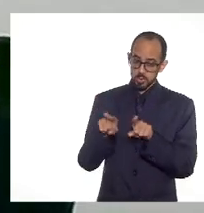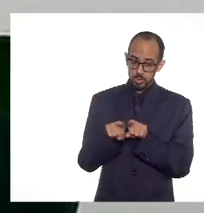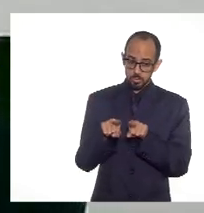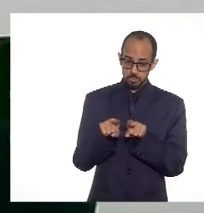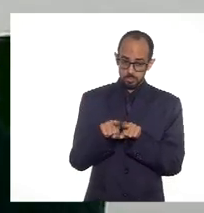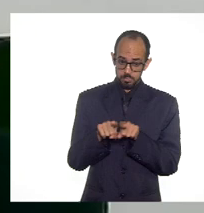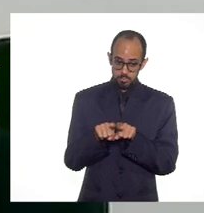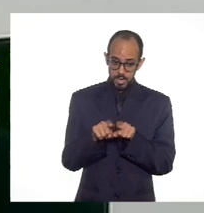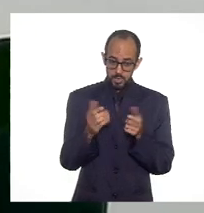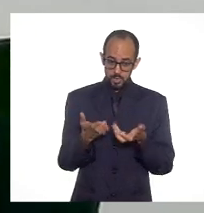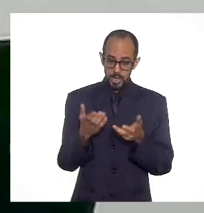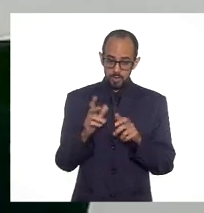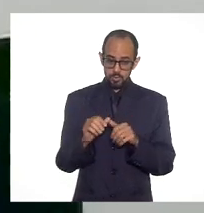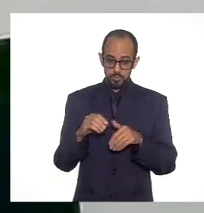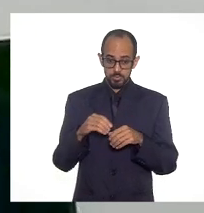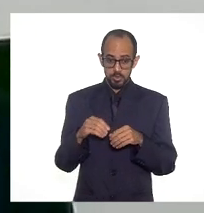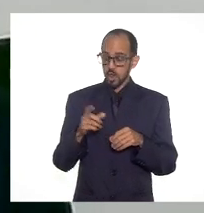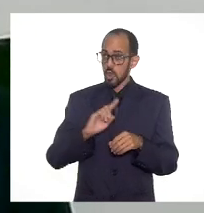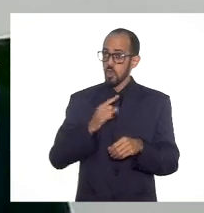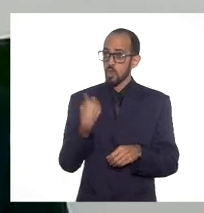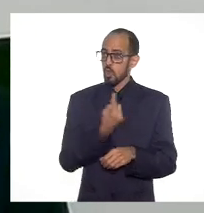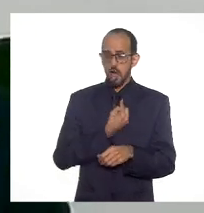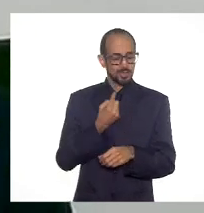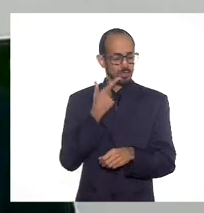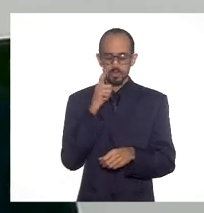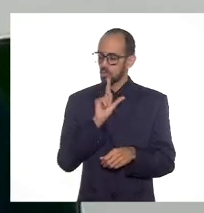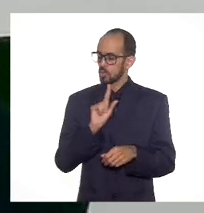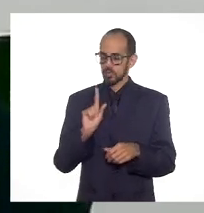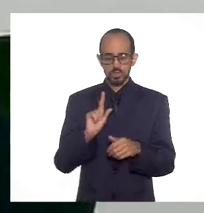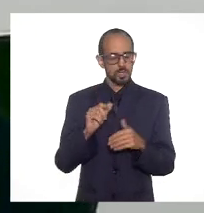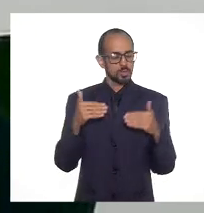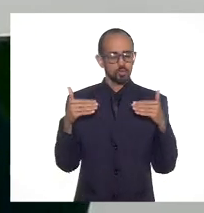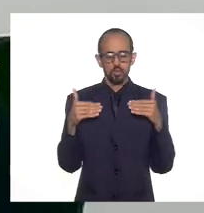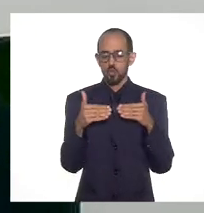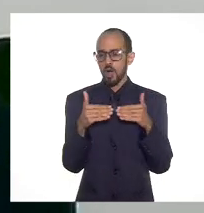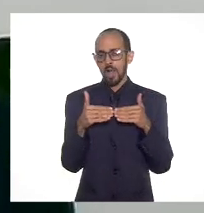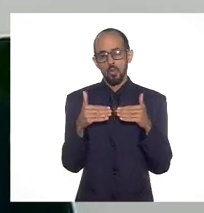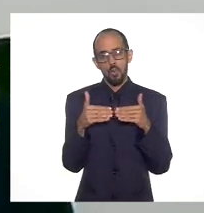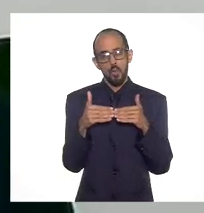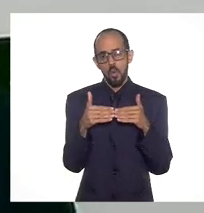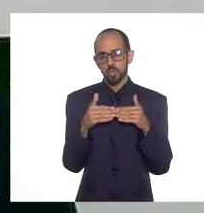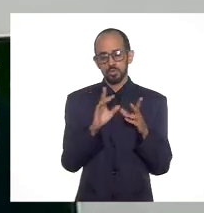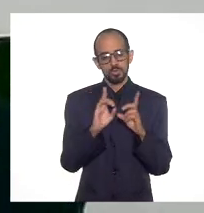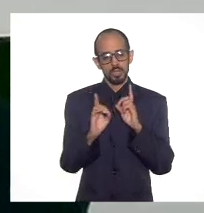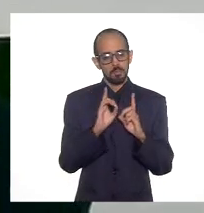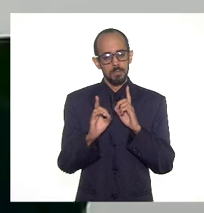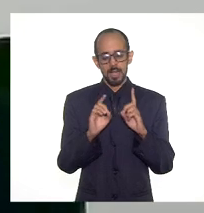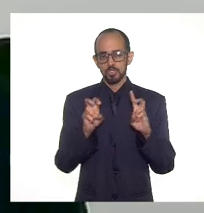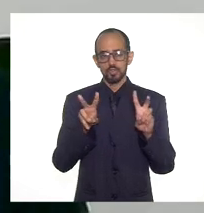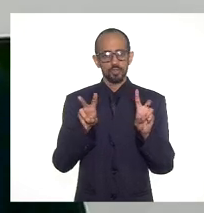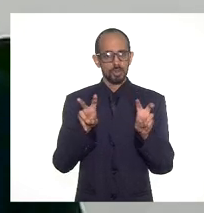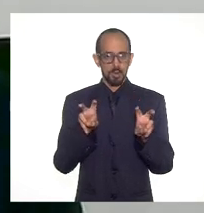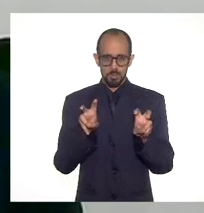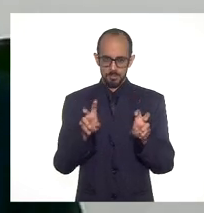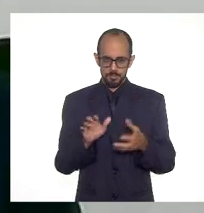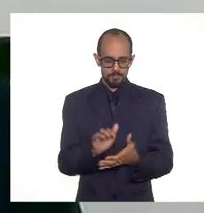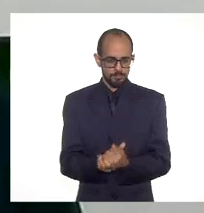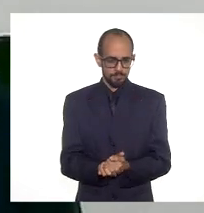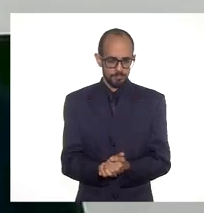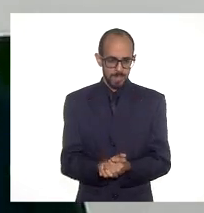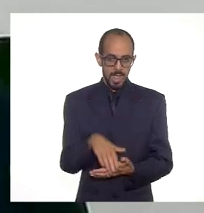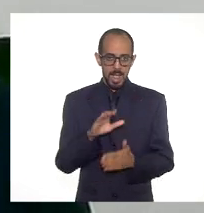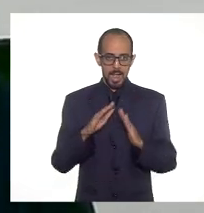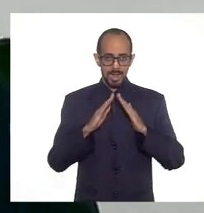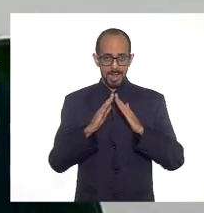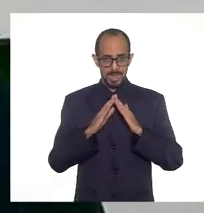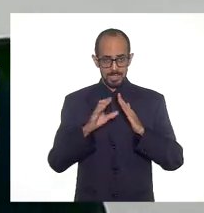explicar o porquê. Nós não conseguimos chegar num consenso, num debate a respeito desse tema. Tanto a Casa